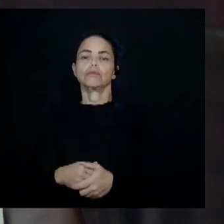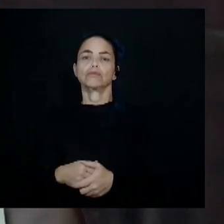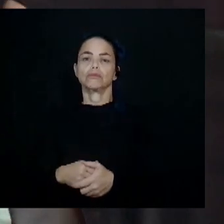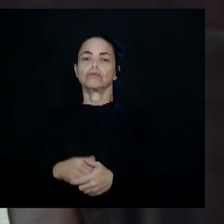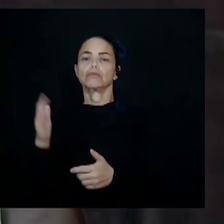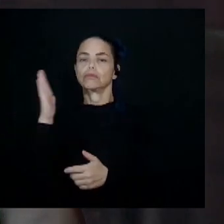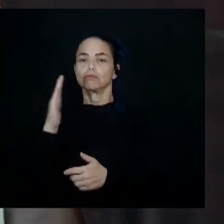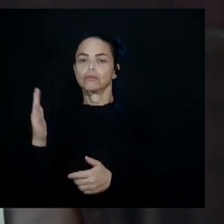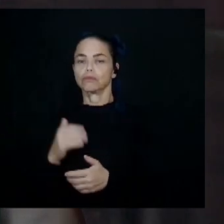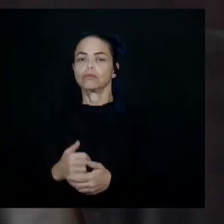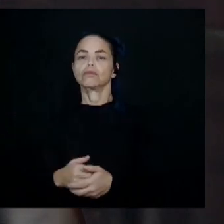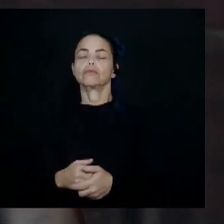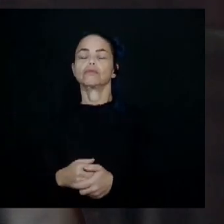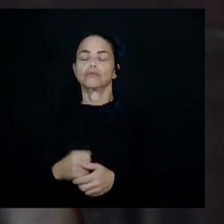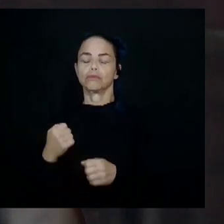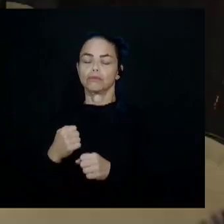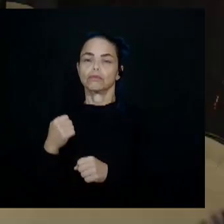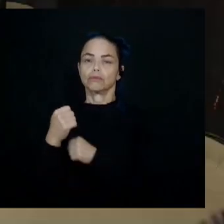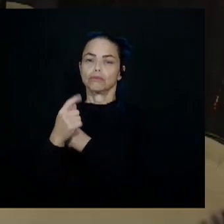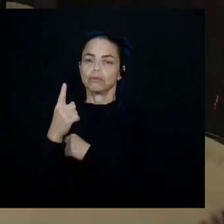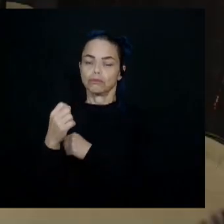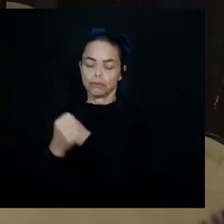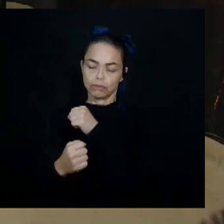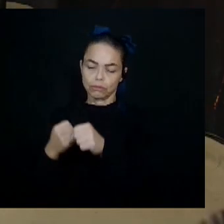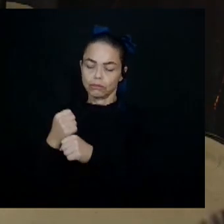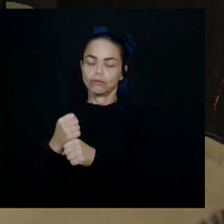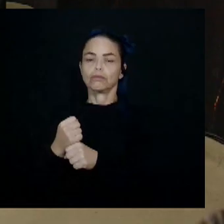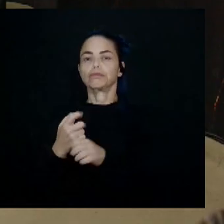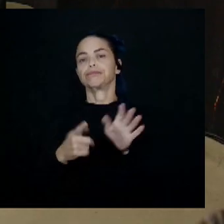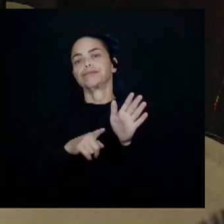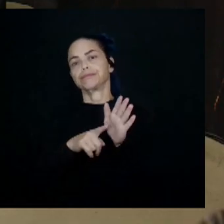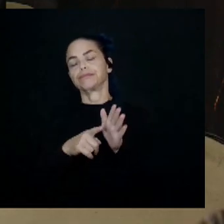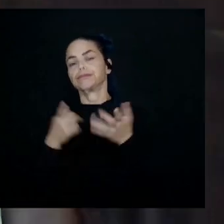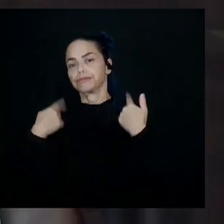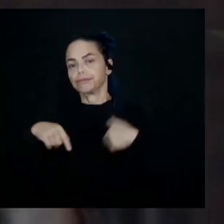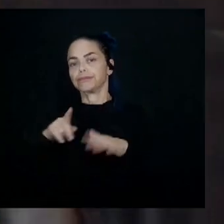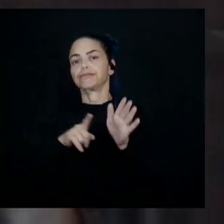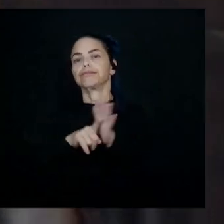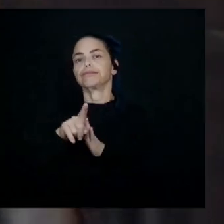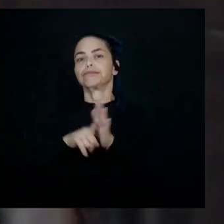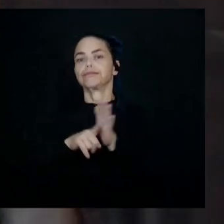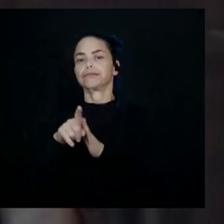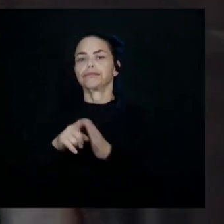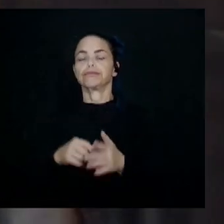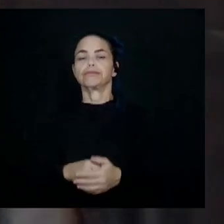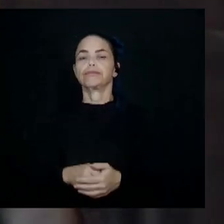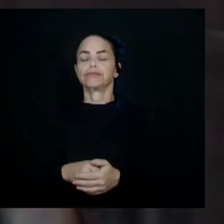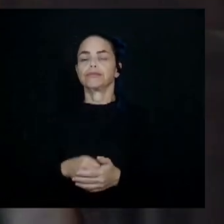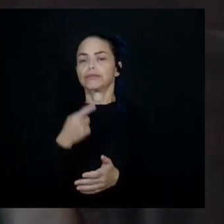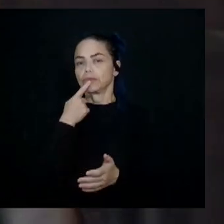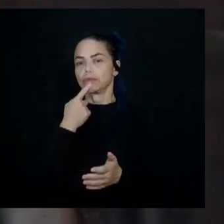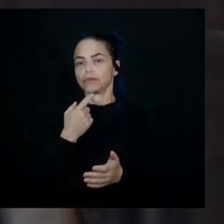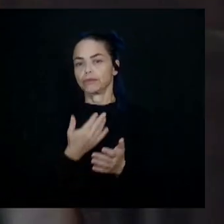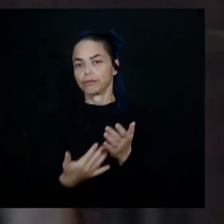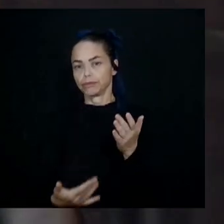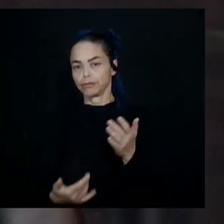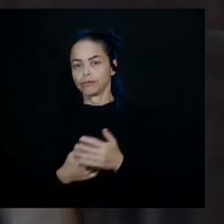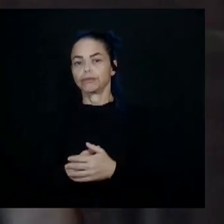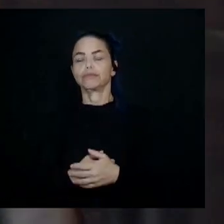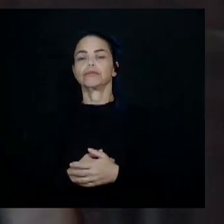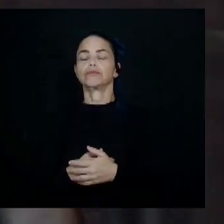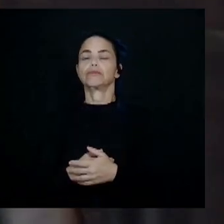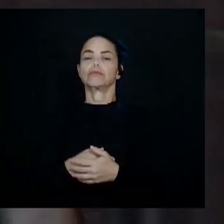por ano para fazer check-up. Olha só, gente. Então, assim, a gente, por pior que seja o nosso sistema